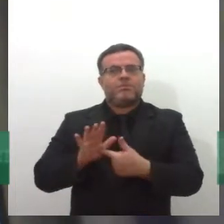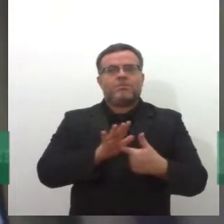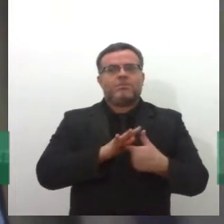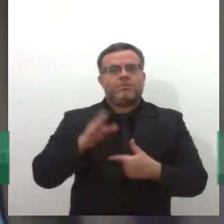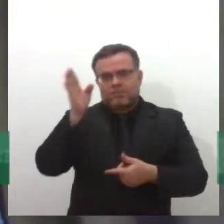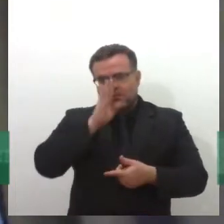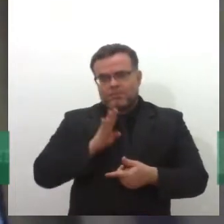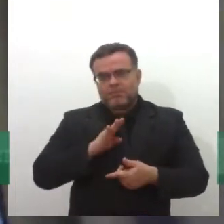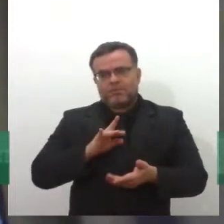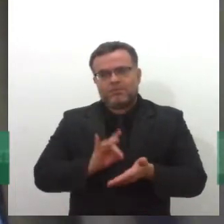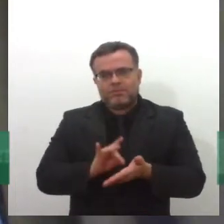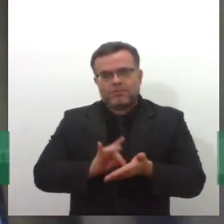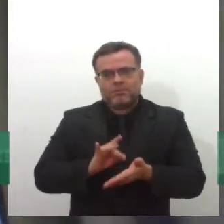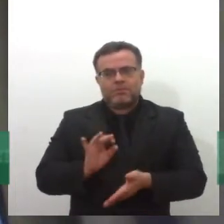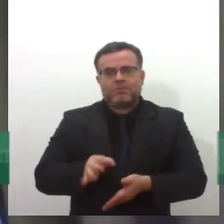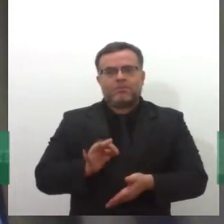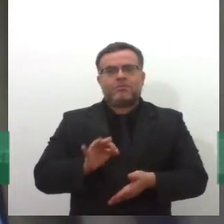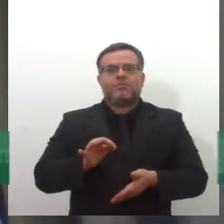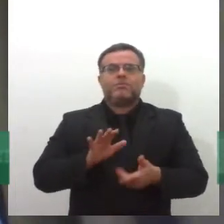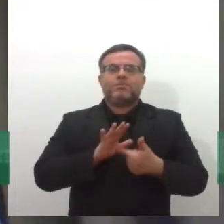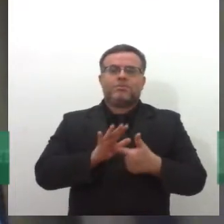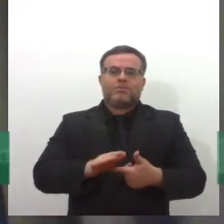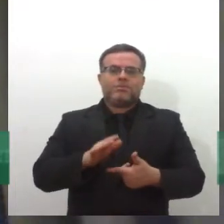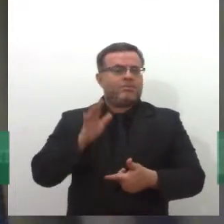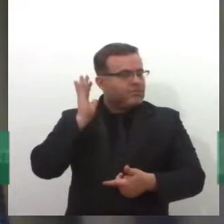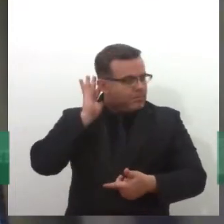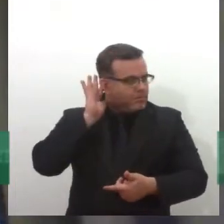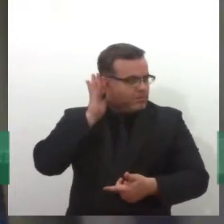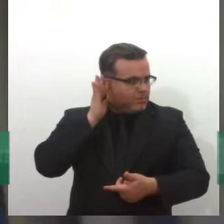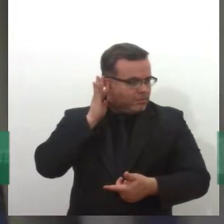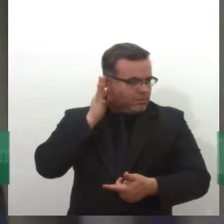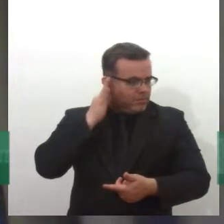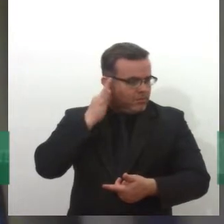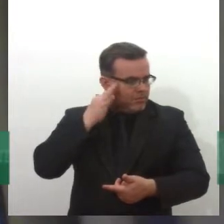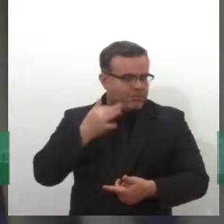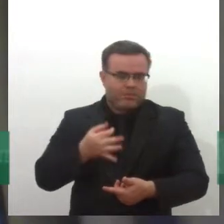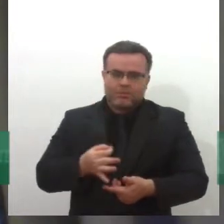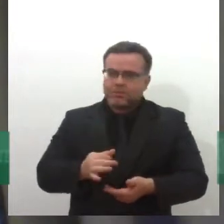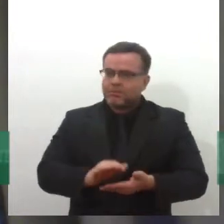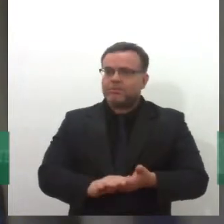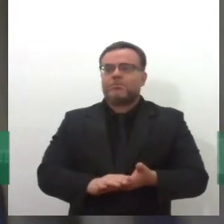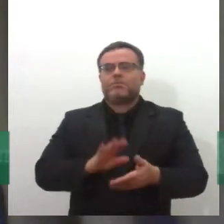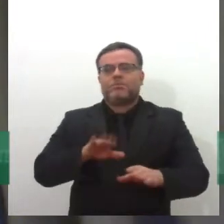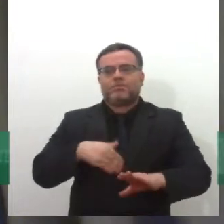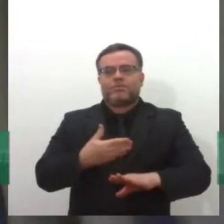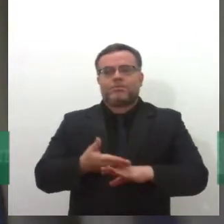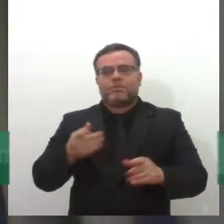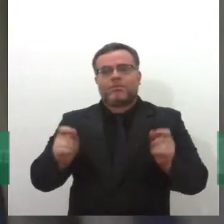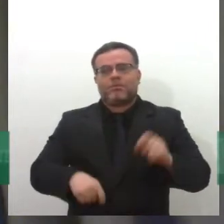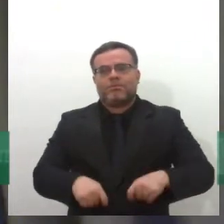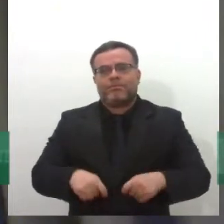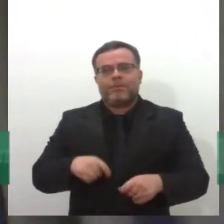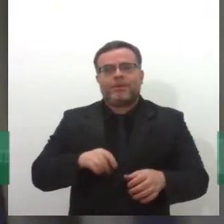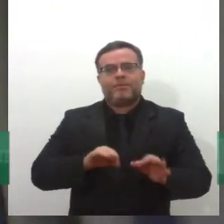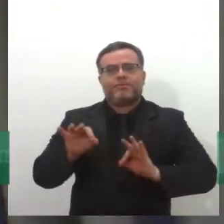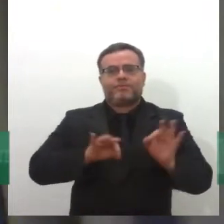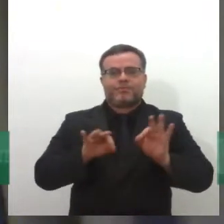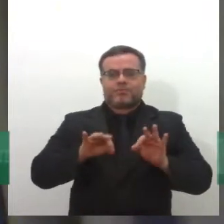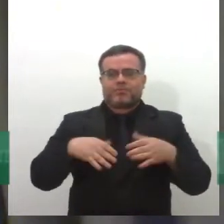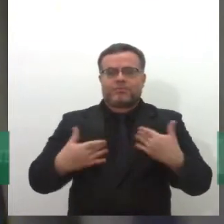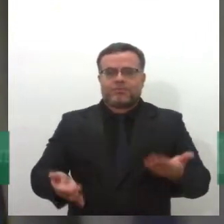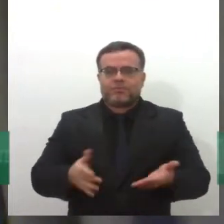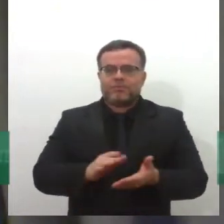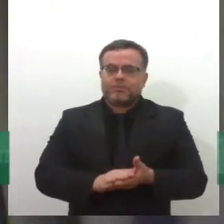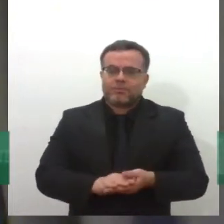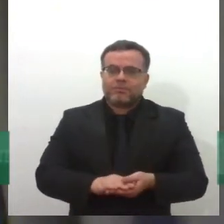na verdade, tributa, na média da OCDE, e até muito acima que vários países da OCDE, como, por exemplo, Estados Unidos e